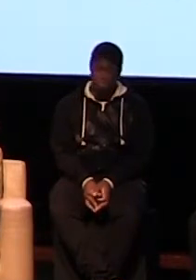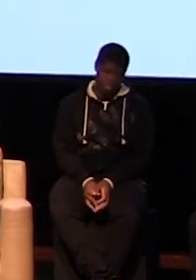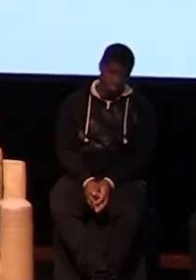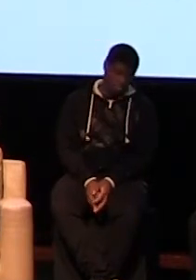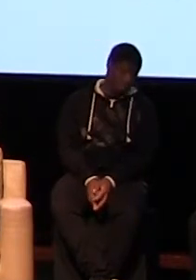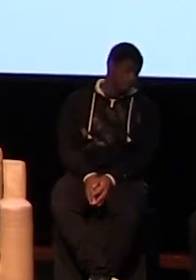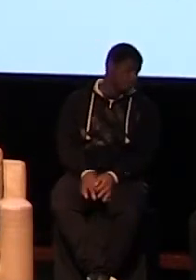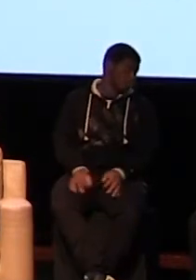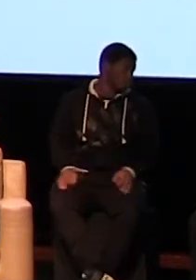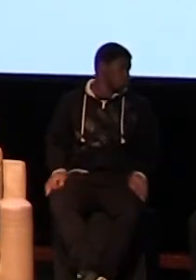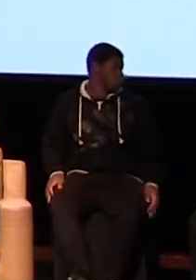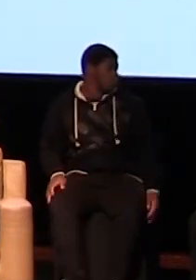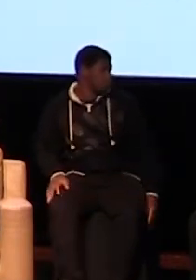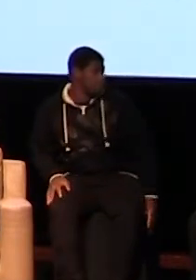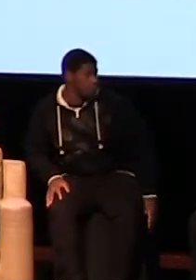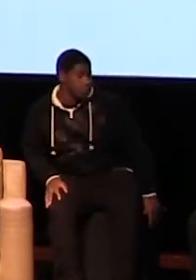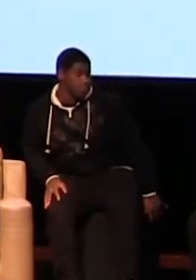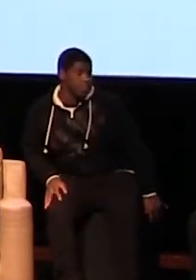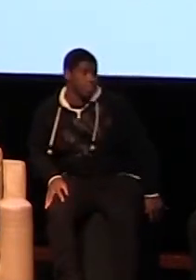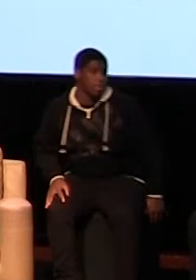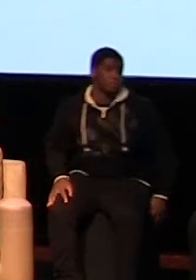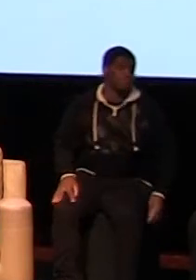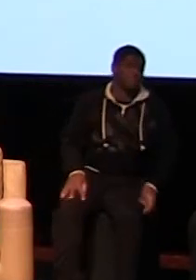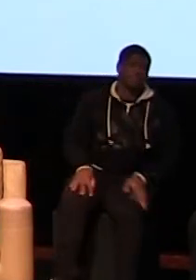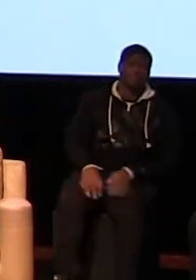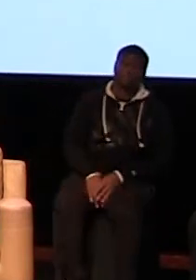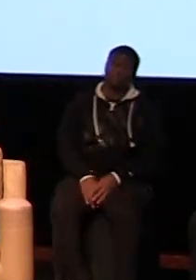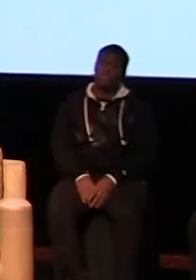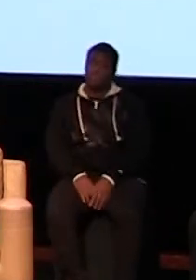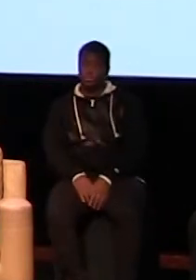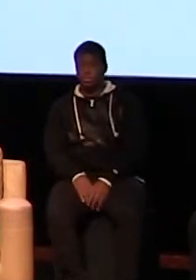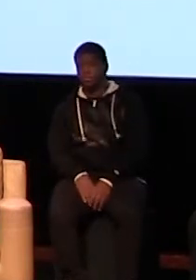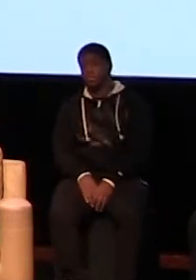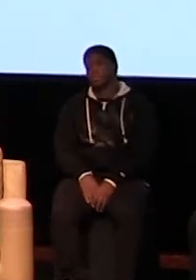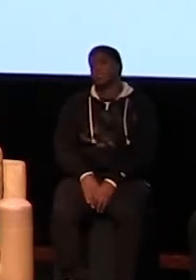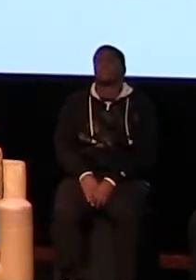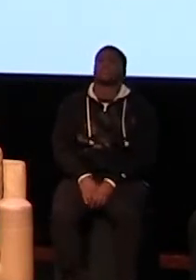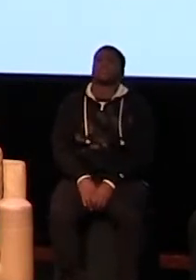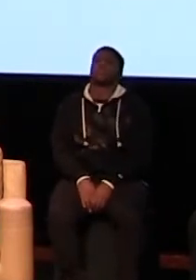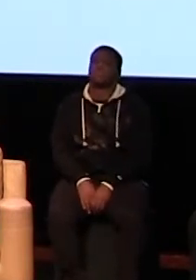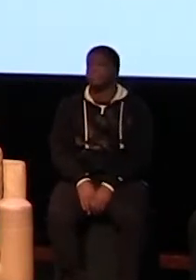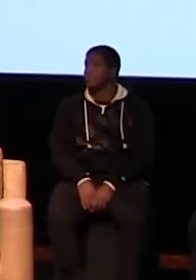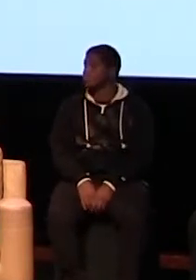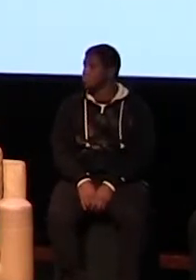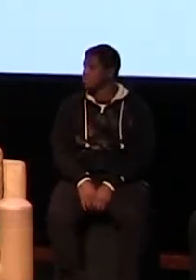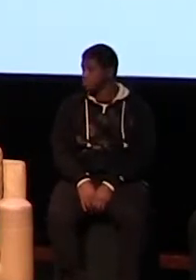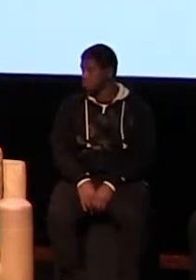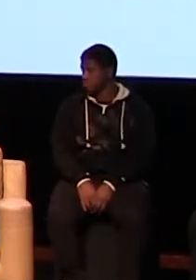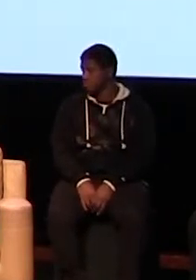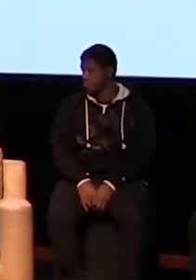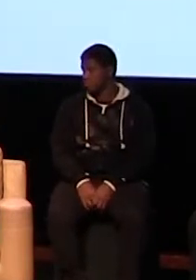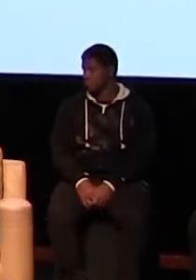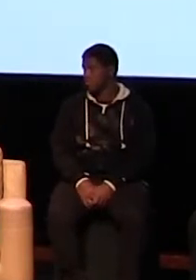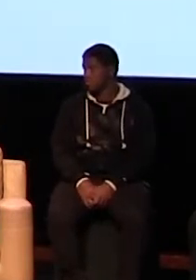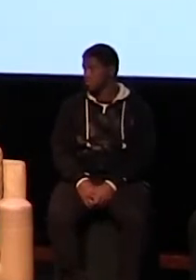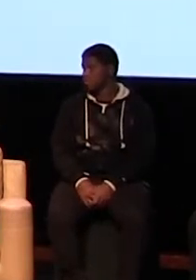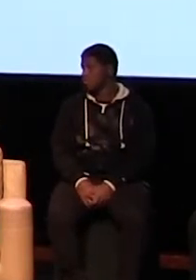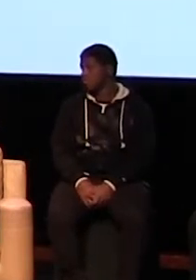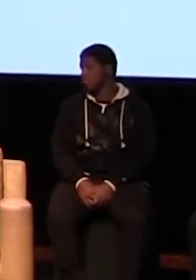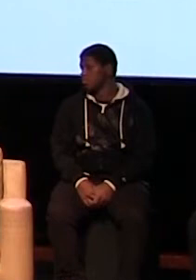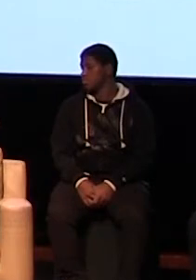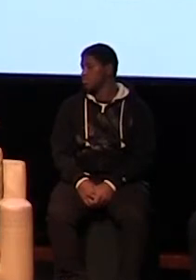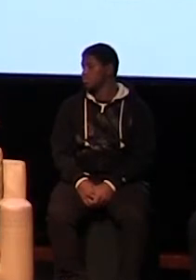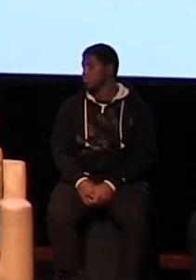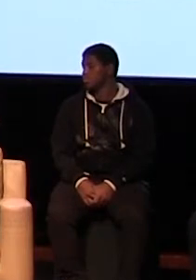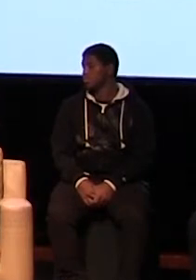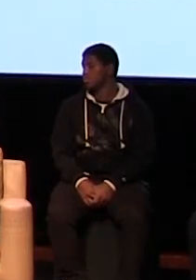Simples assim. Eu dei voz para ela, traduzi o que ela estava sentindo e me coloquei junto dela. Vamos ficar junto para a gente resolver